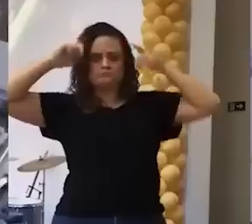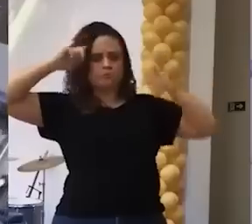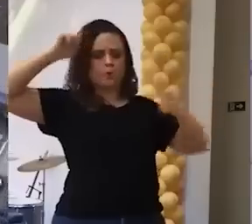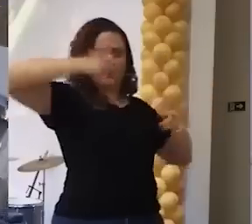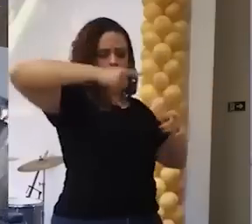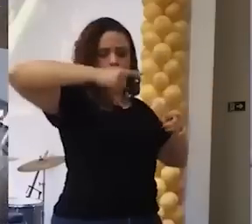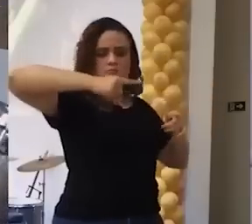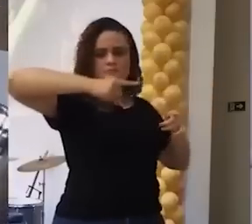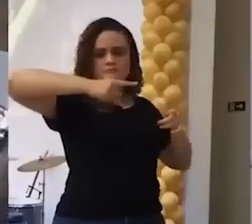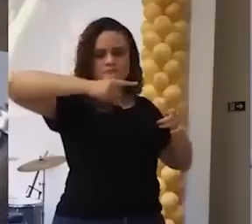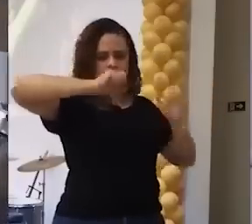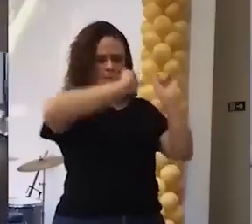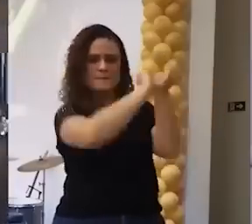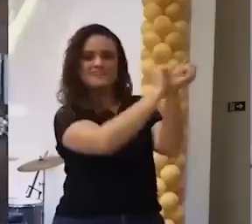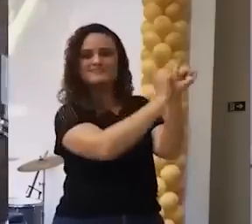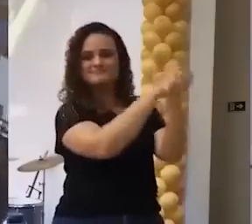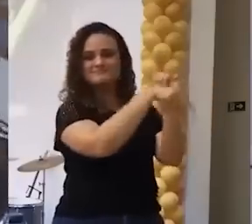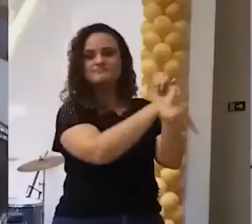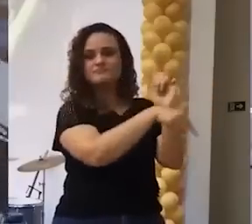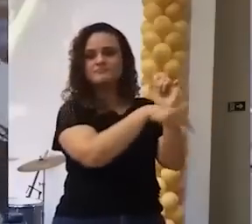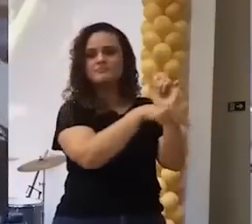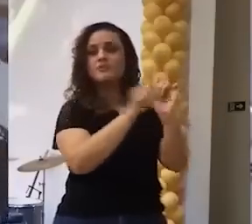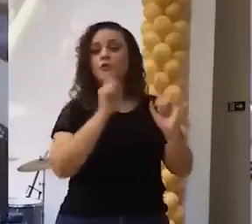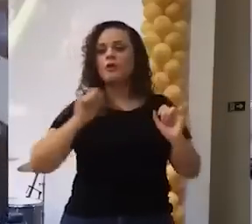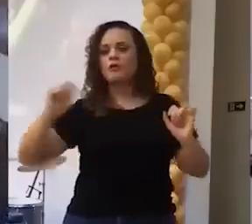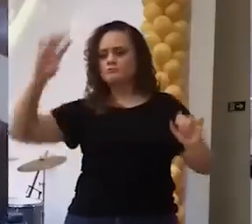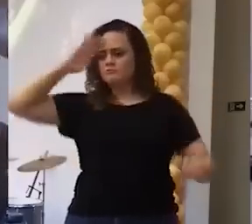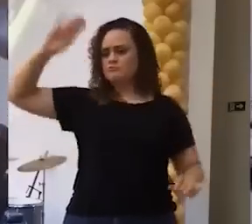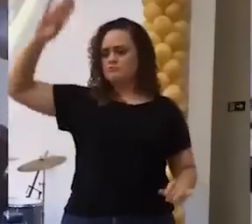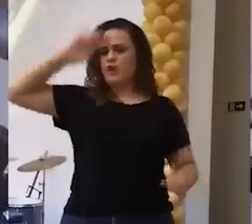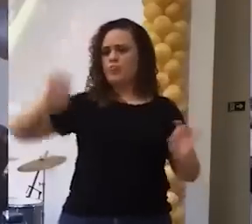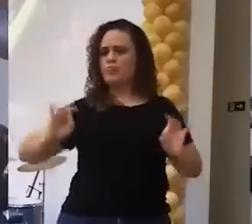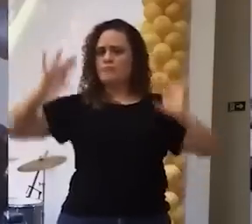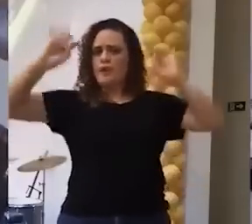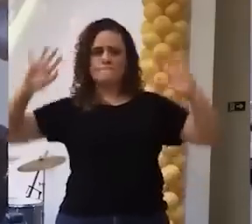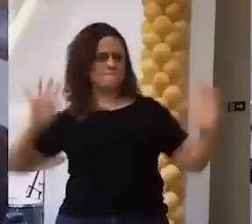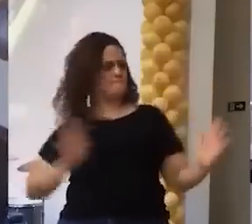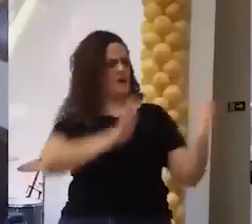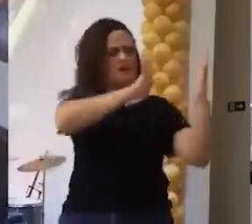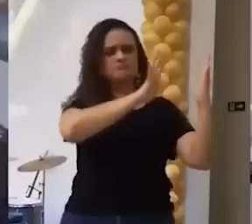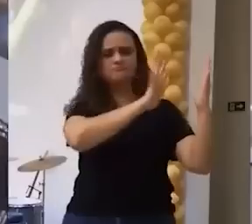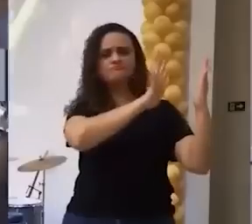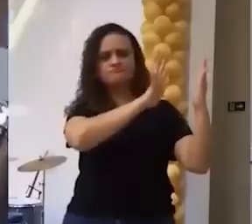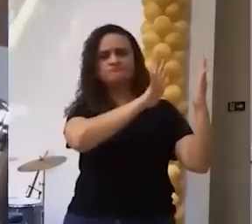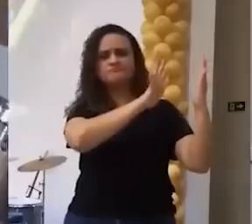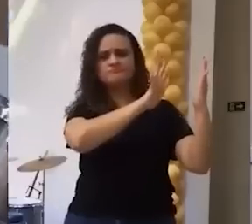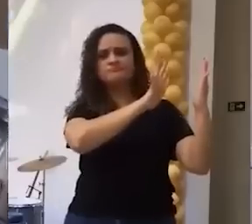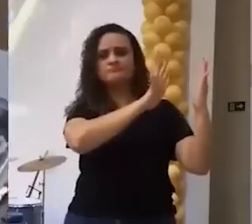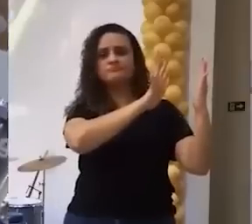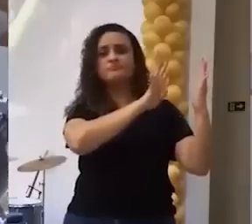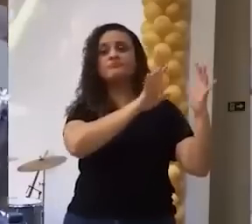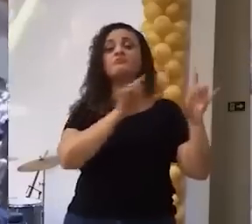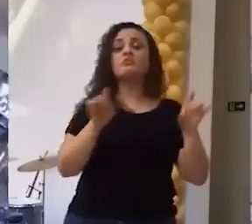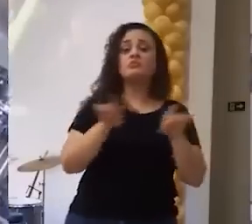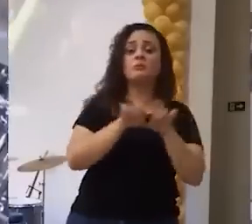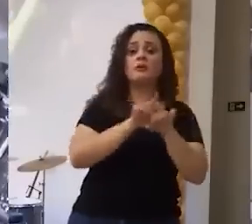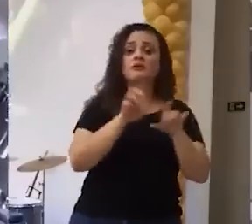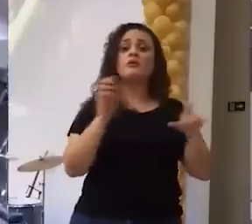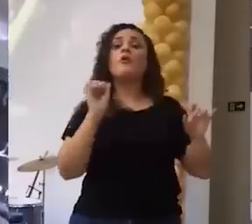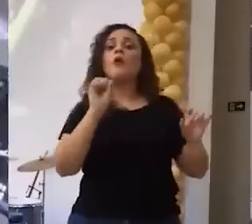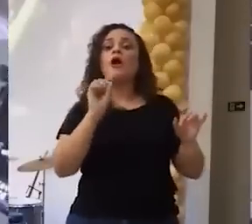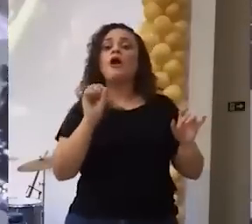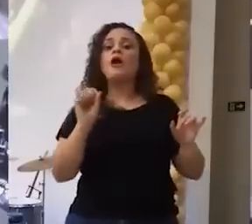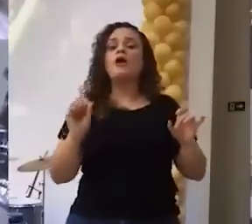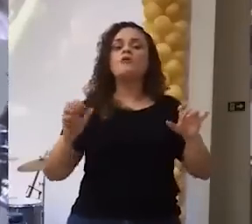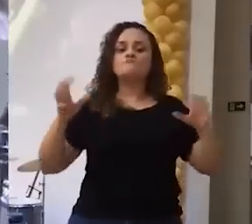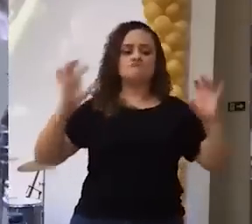e o imperador colocando diante dele a elite de Roma, e colocando lá dentro o maior evangelista da igreja da época.